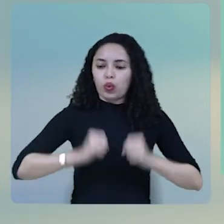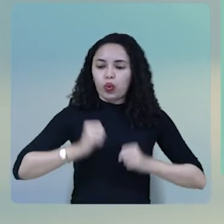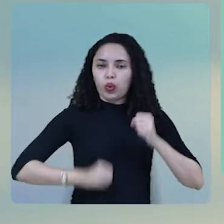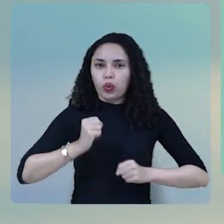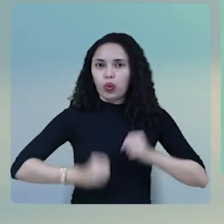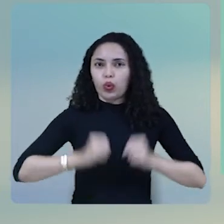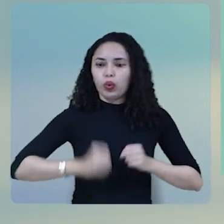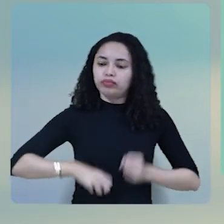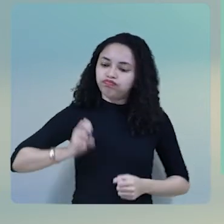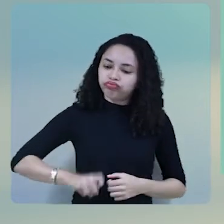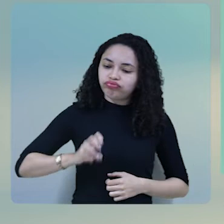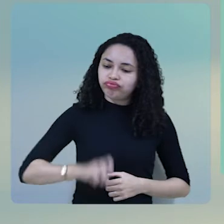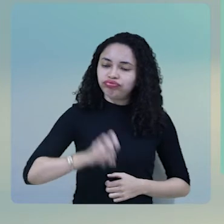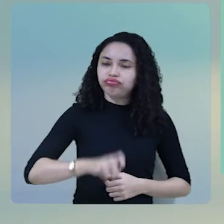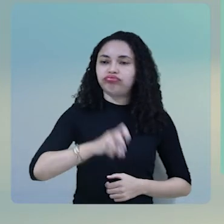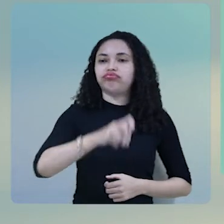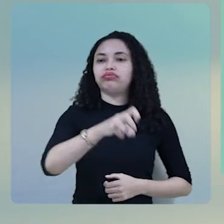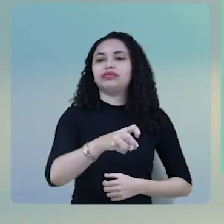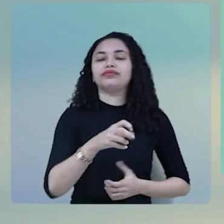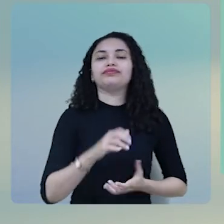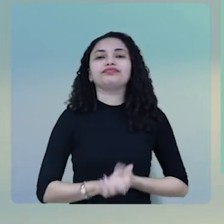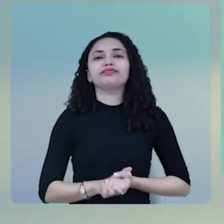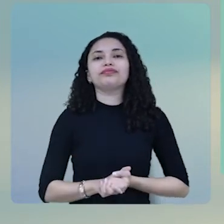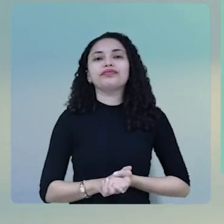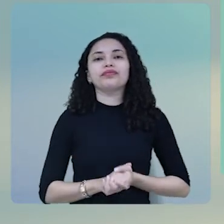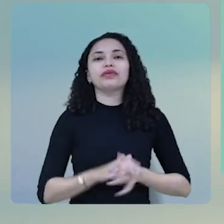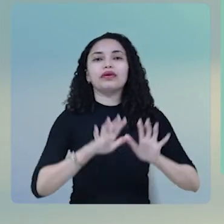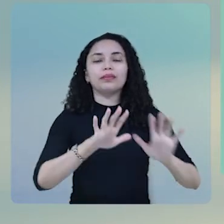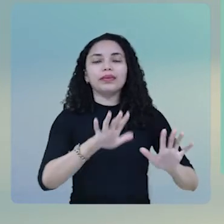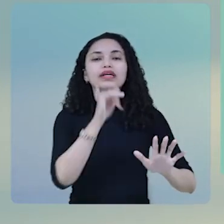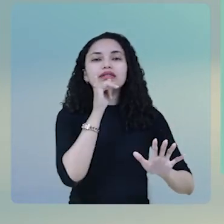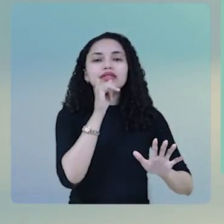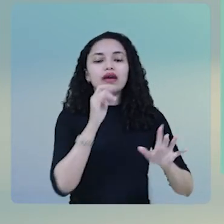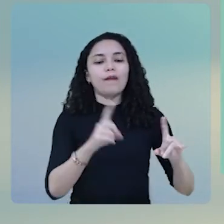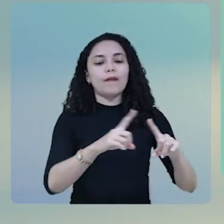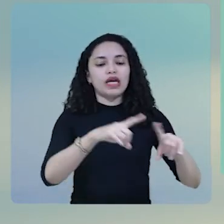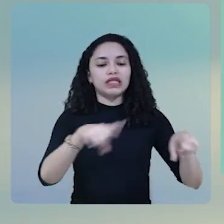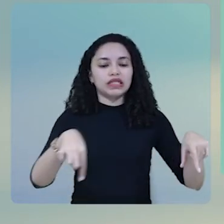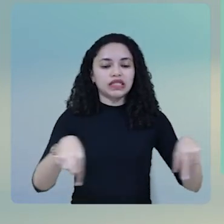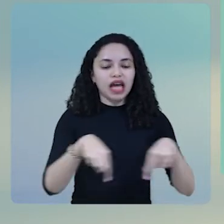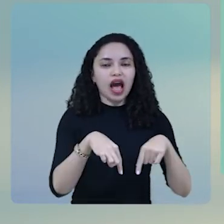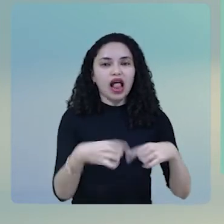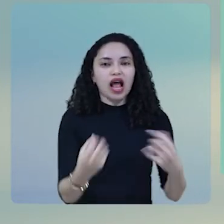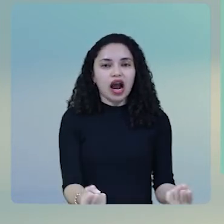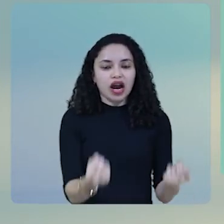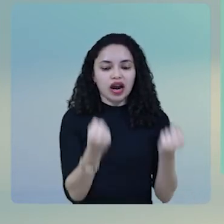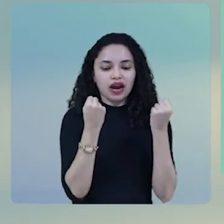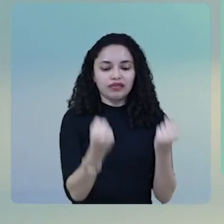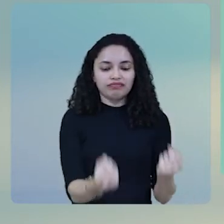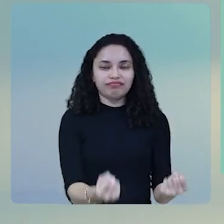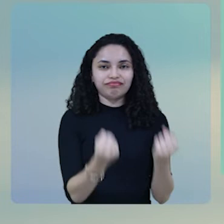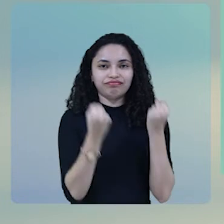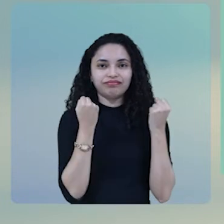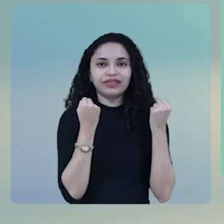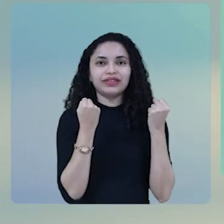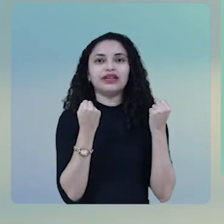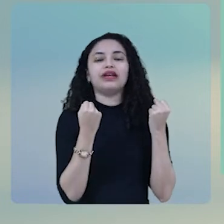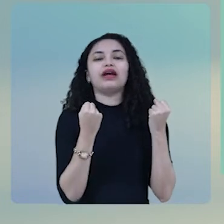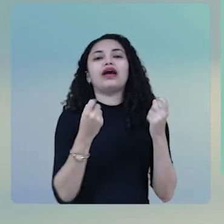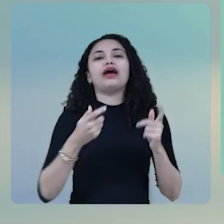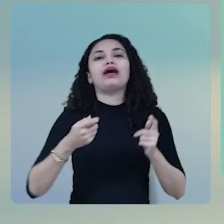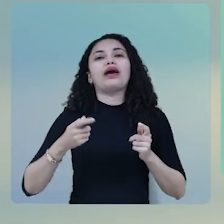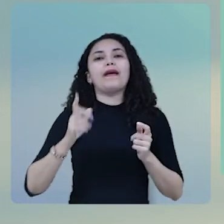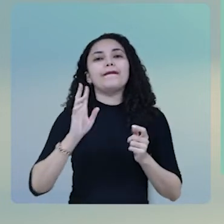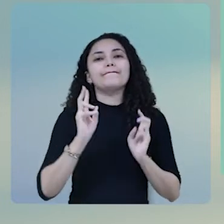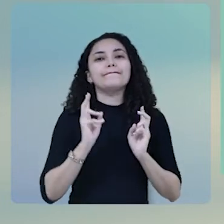por exemplo, quando nós estamos ali na sala de musculação, na academia, nós também precisamos de resistência para executar, de